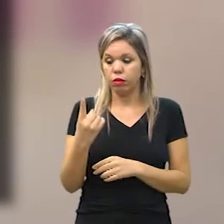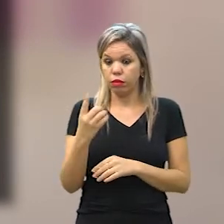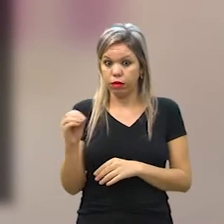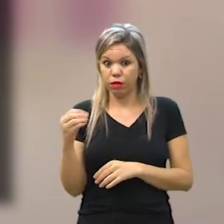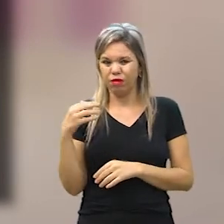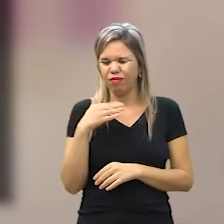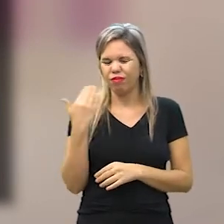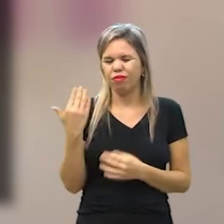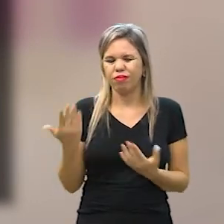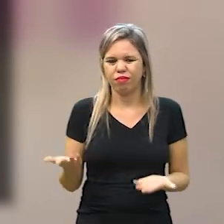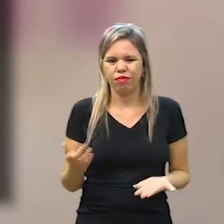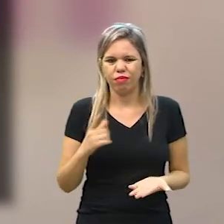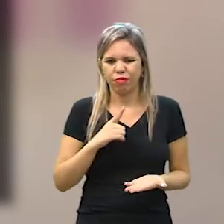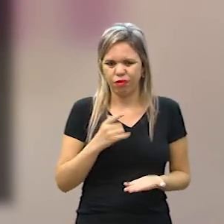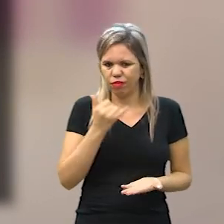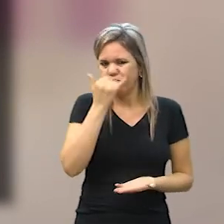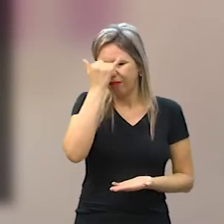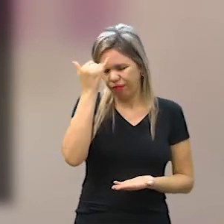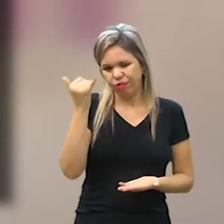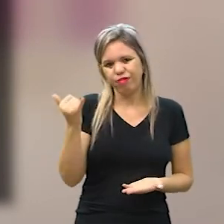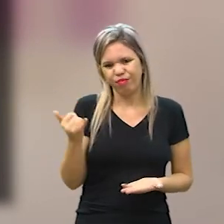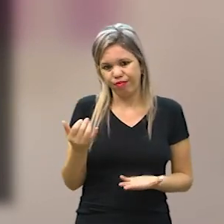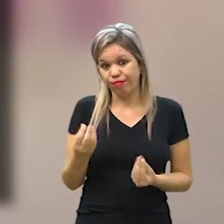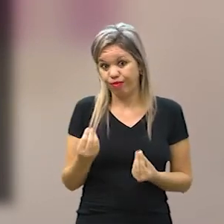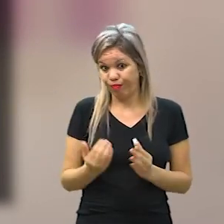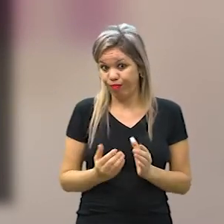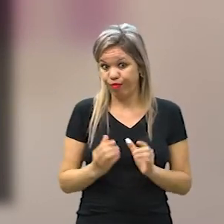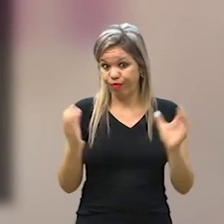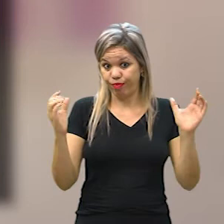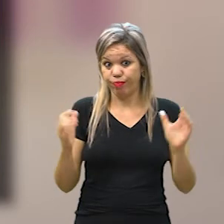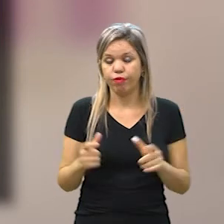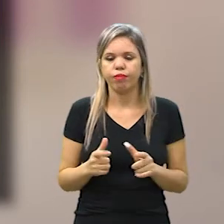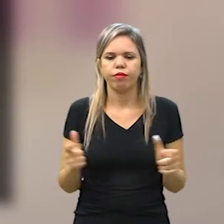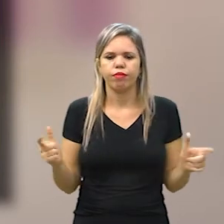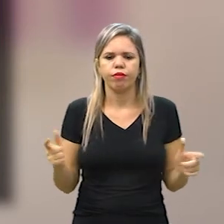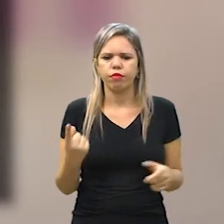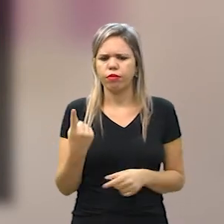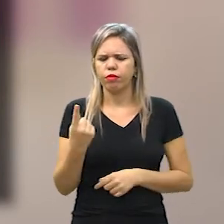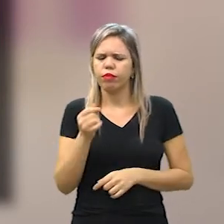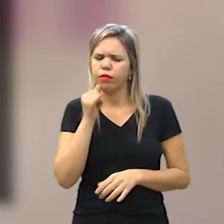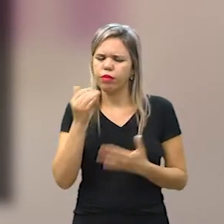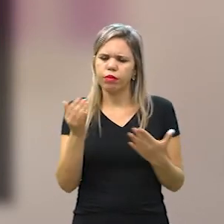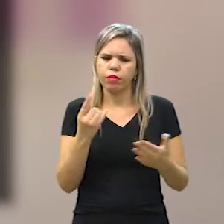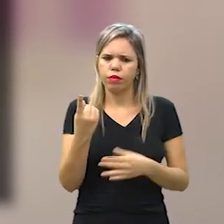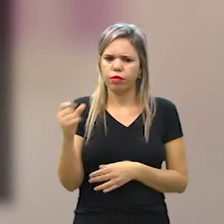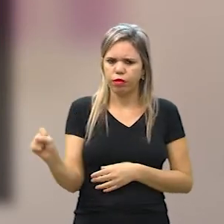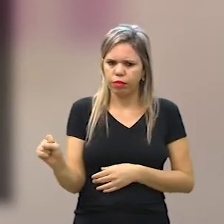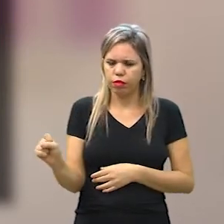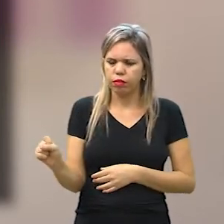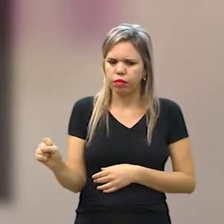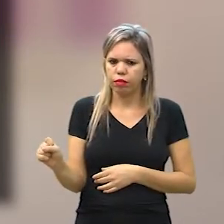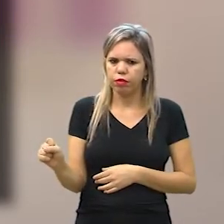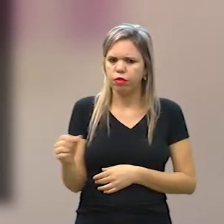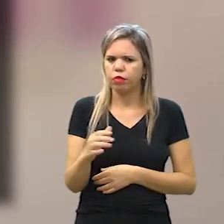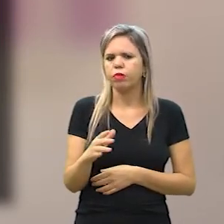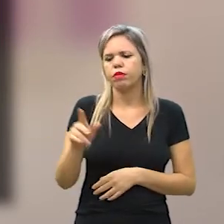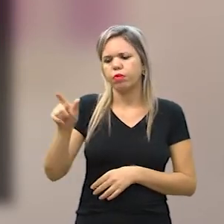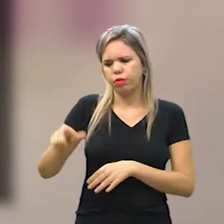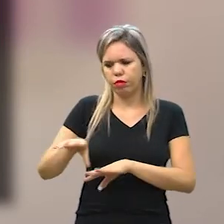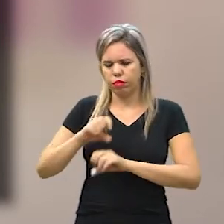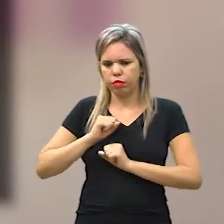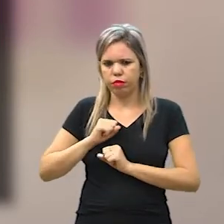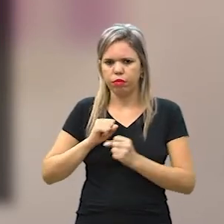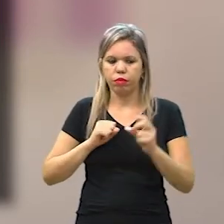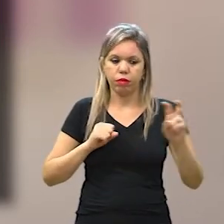10 óbitos. Então, assim, a gente teve uma letalidade alta. 18 casos entre 2 a 5 anos,